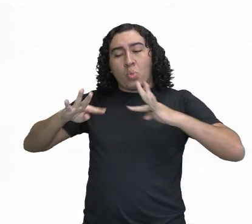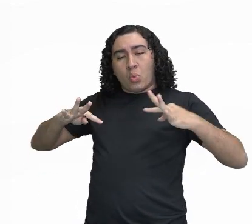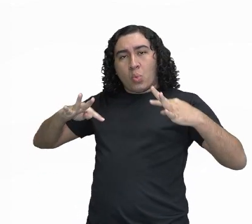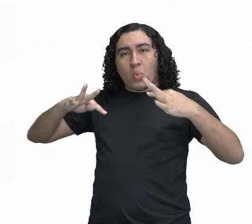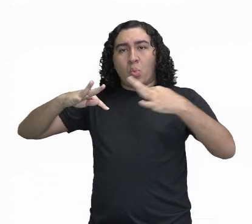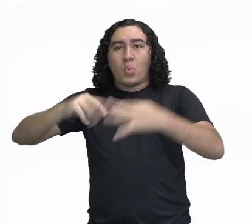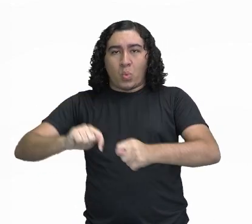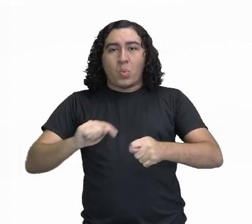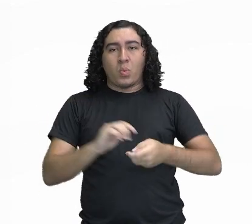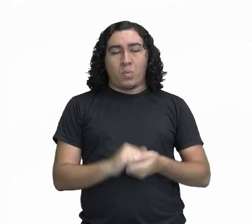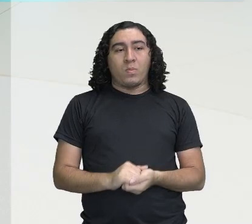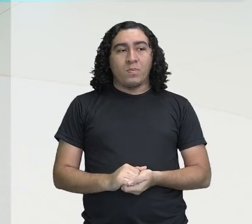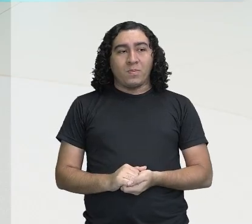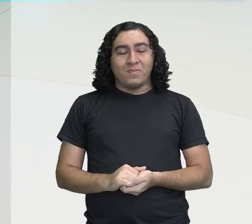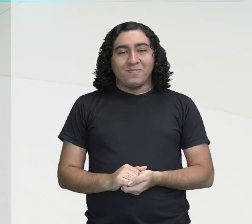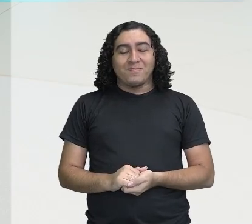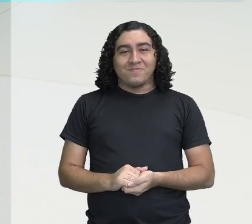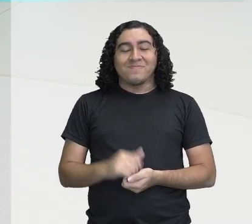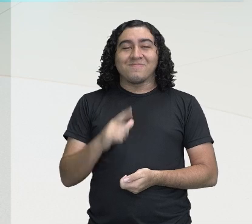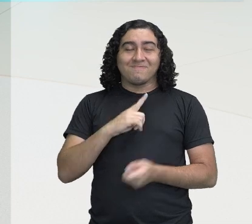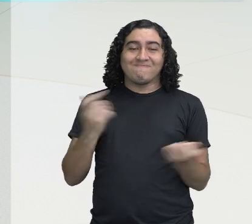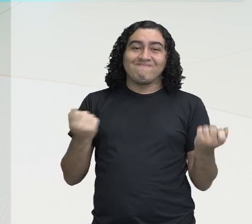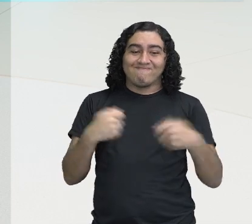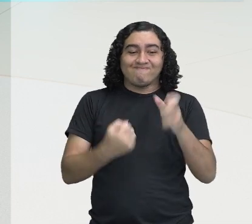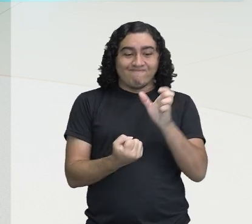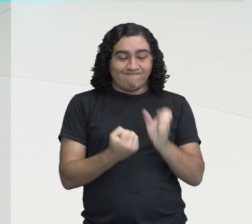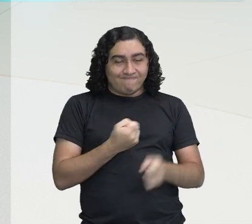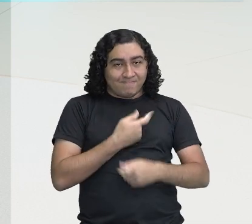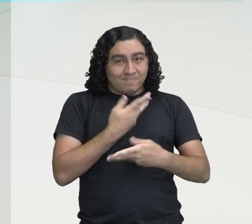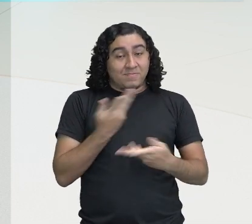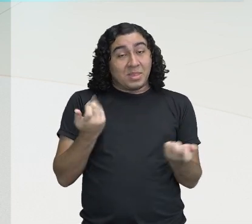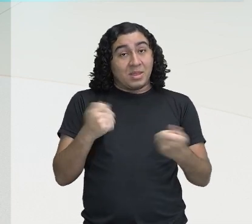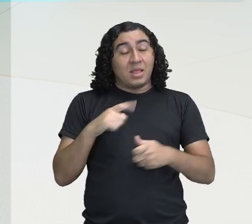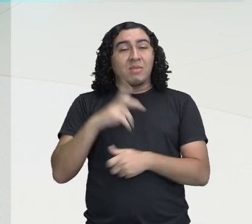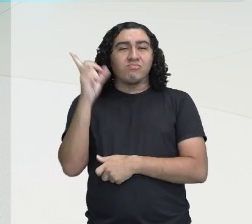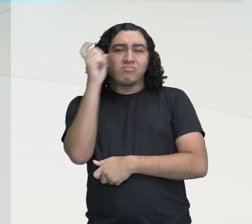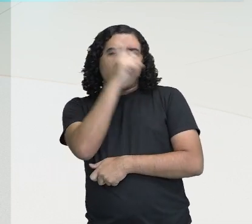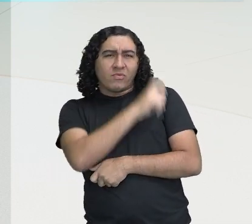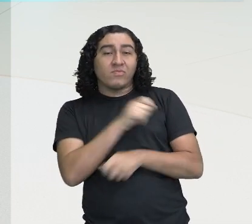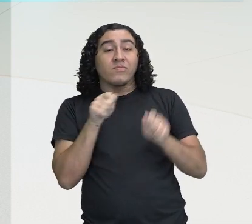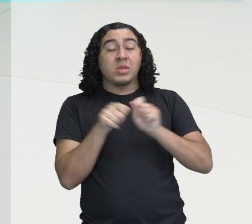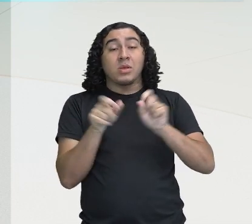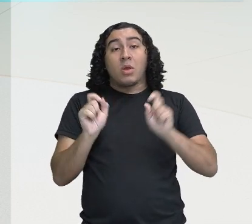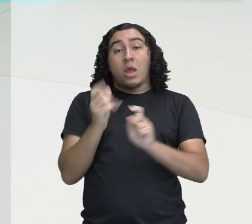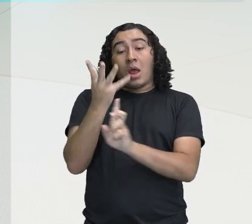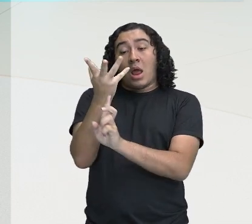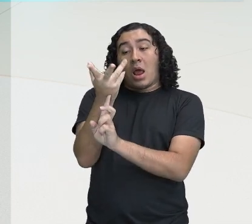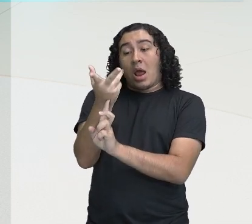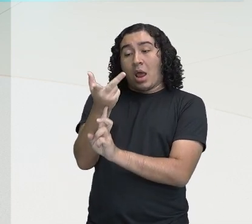já foram produzidos. Então, é bem difícil hoje em dia fazer uma arte